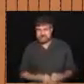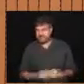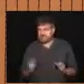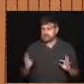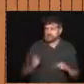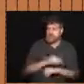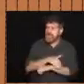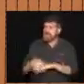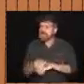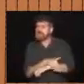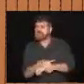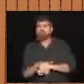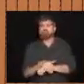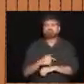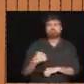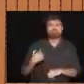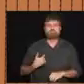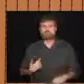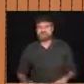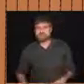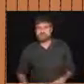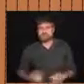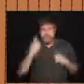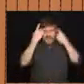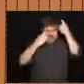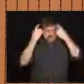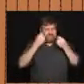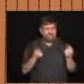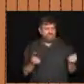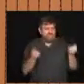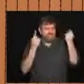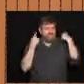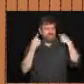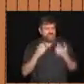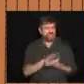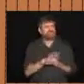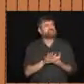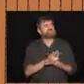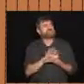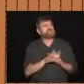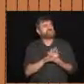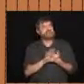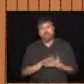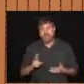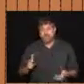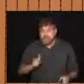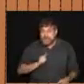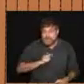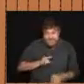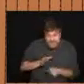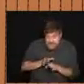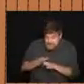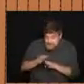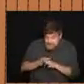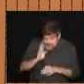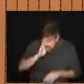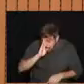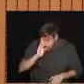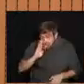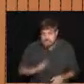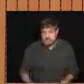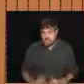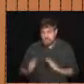andando nas ruas e sem a devida preocupação daquilo que está sendo a recomendação principal.